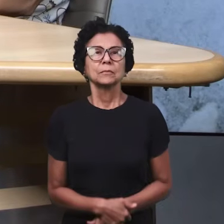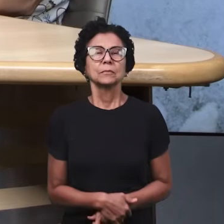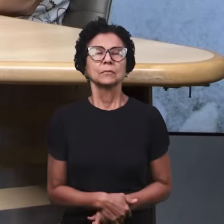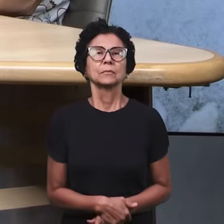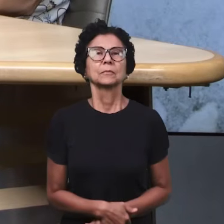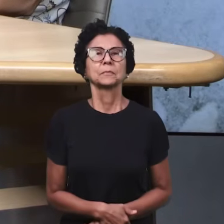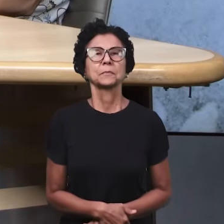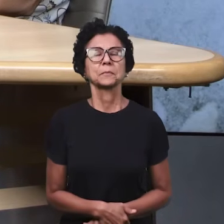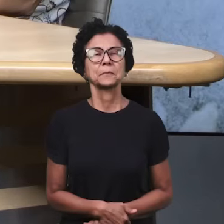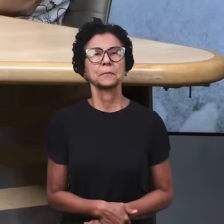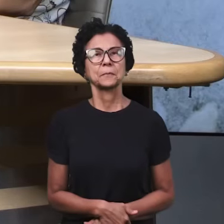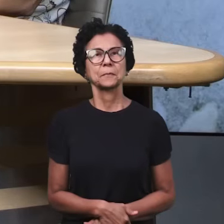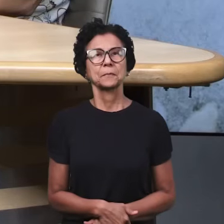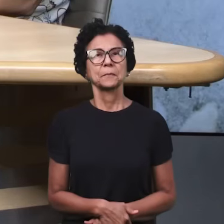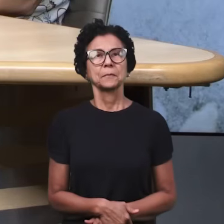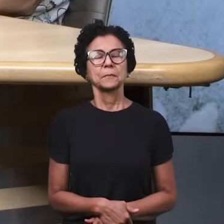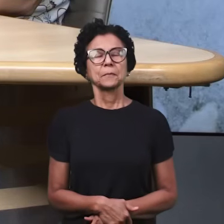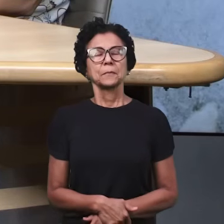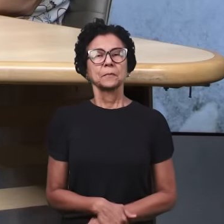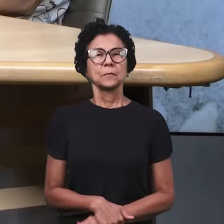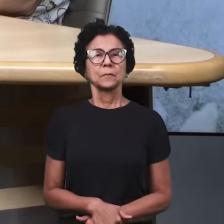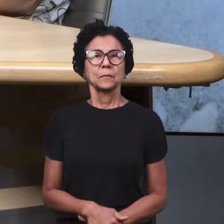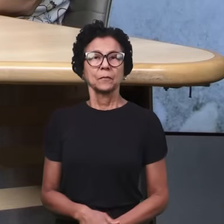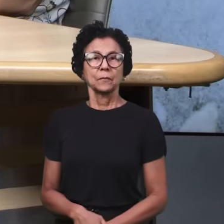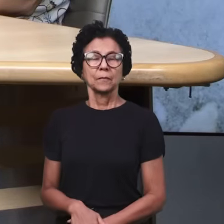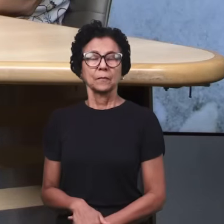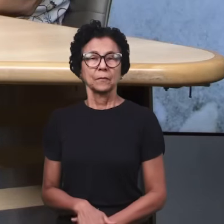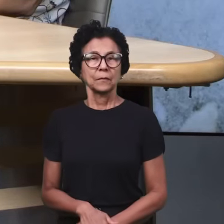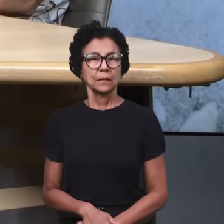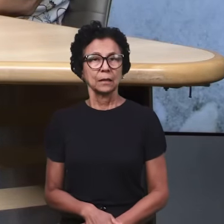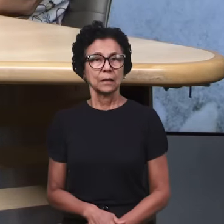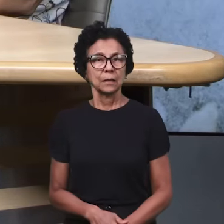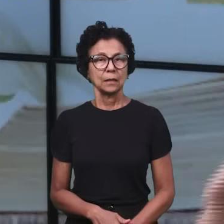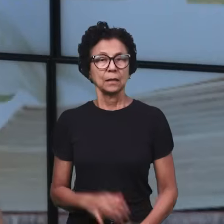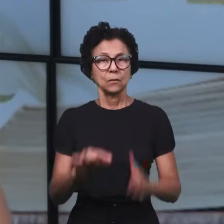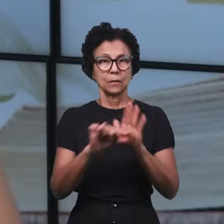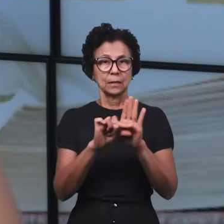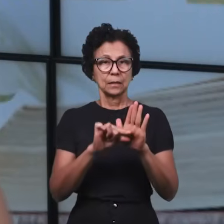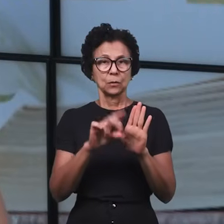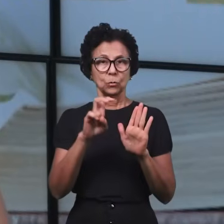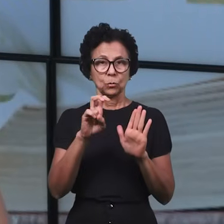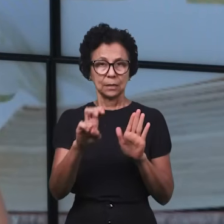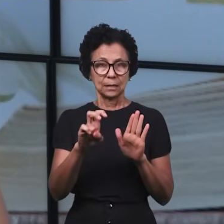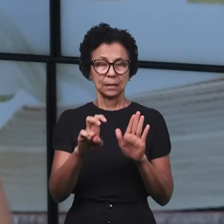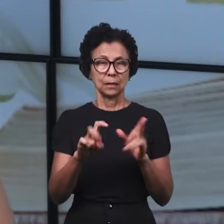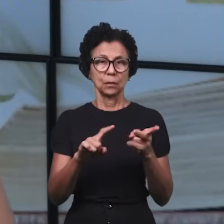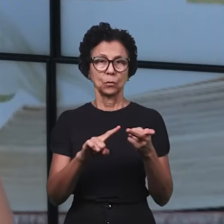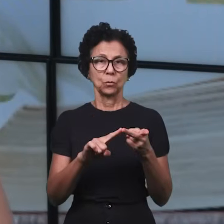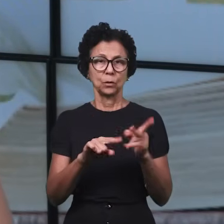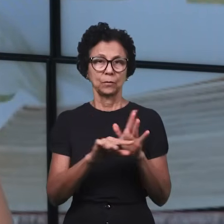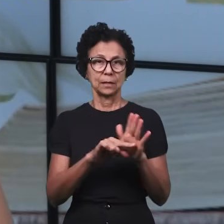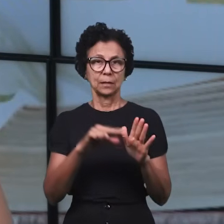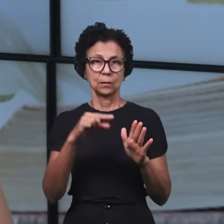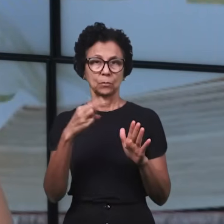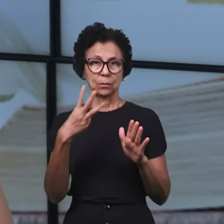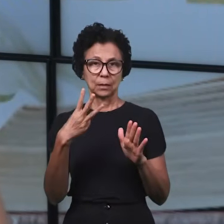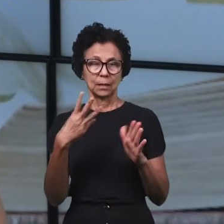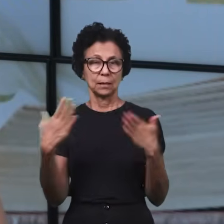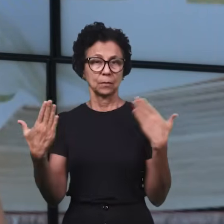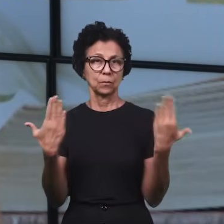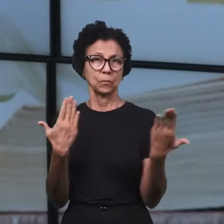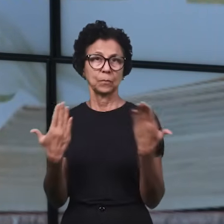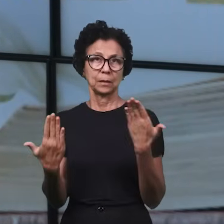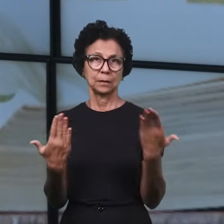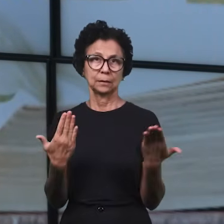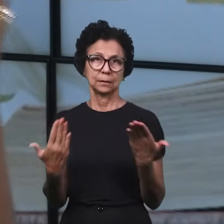3 características, e se nós fizermos essa comparação aqui desse versículo 5 com o versículo